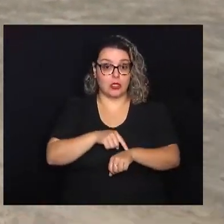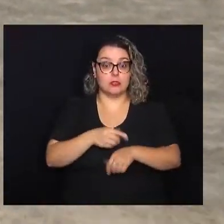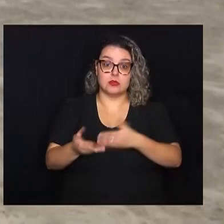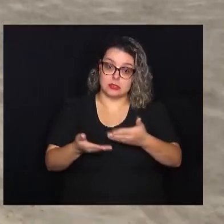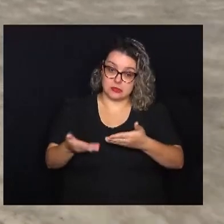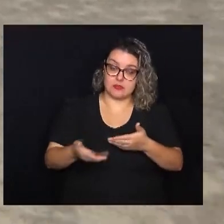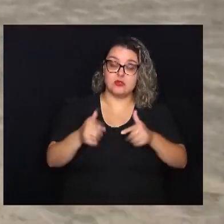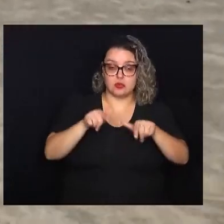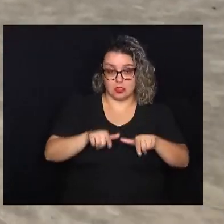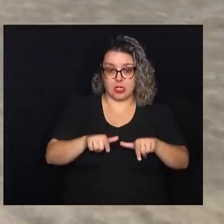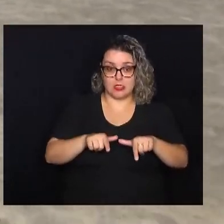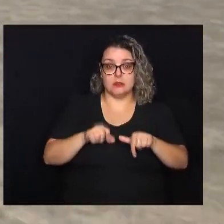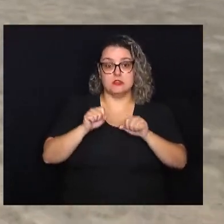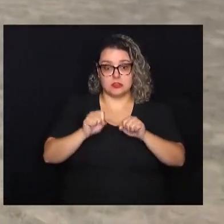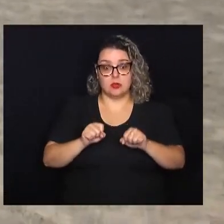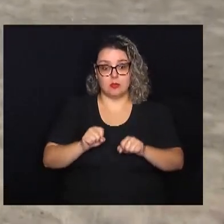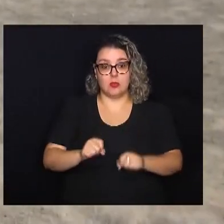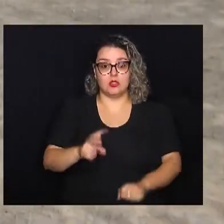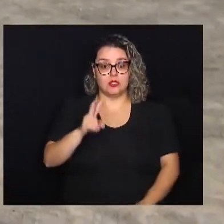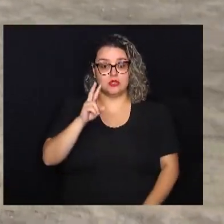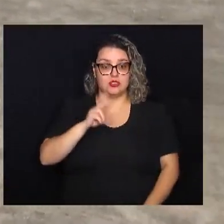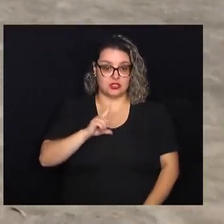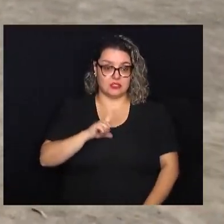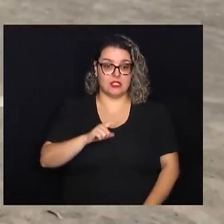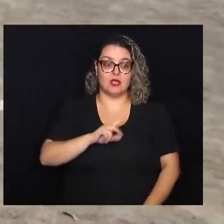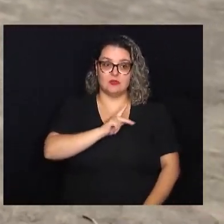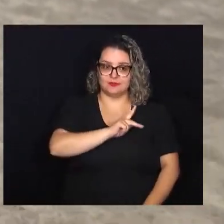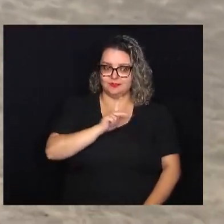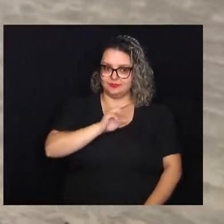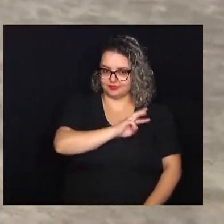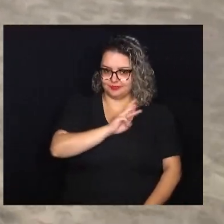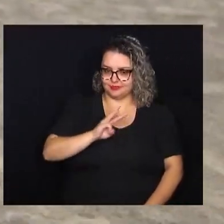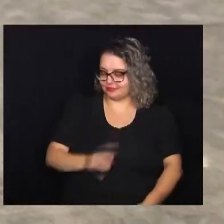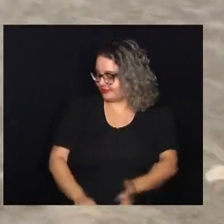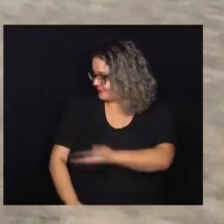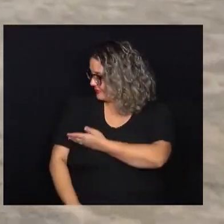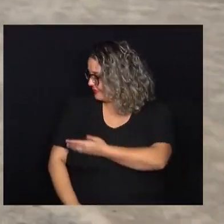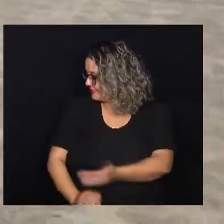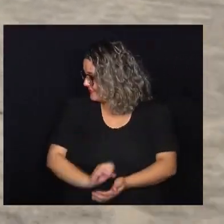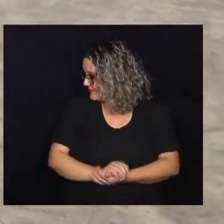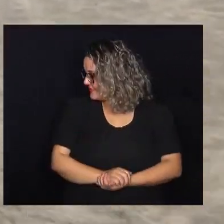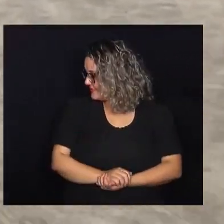serviços podem ser obtidos pelo site Portal animal.campinas.sp.gov.br